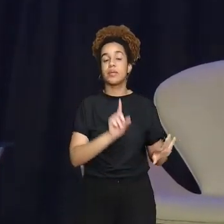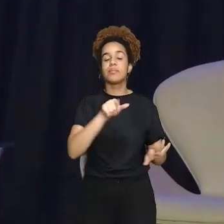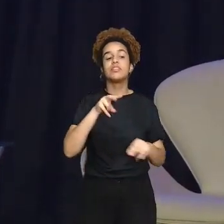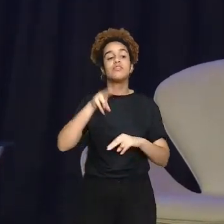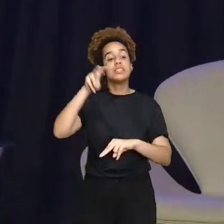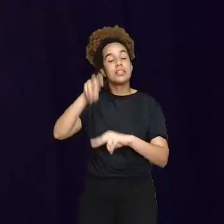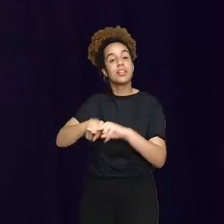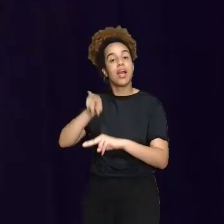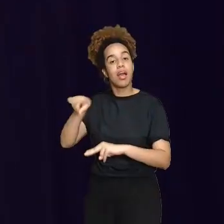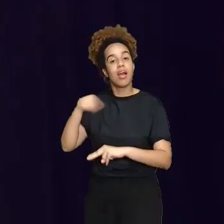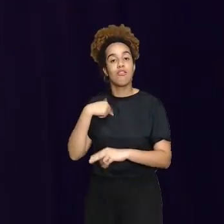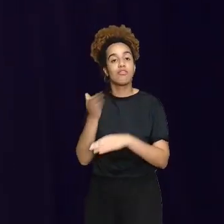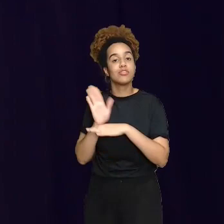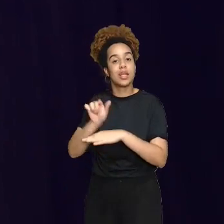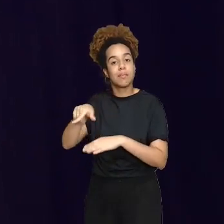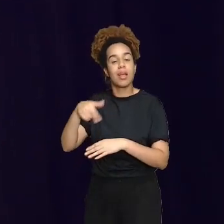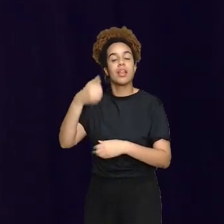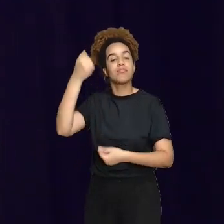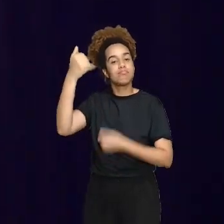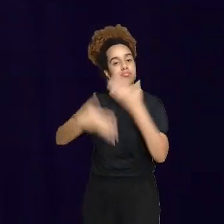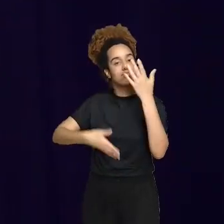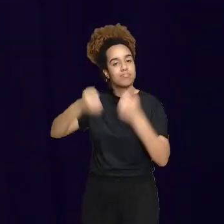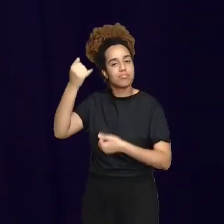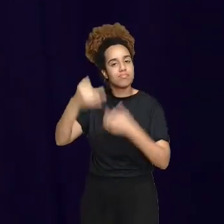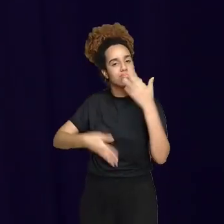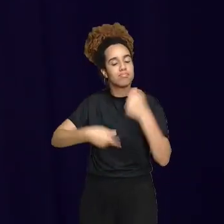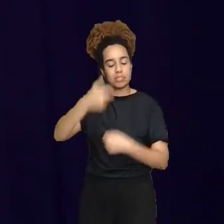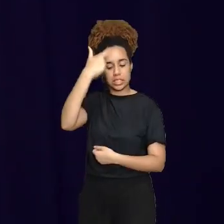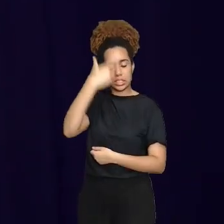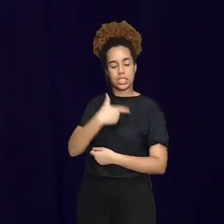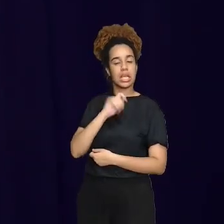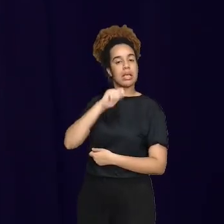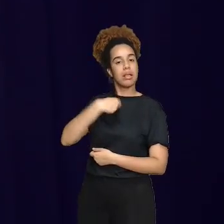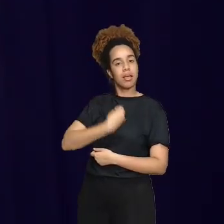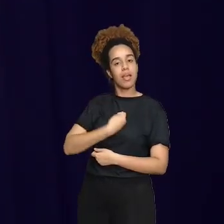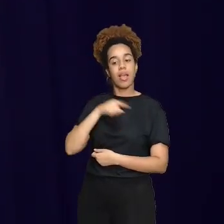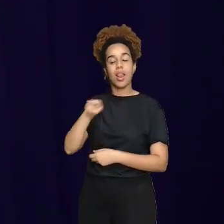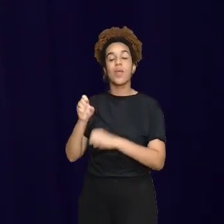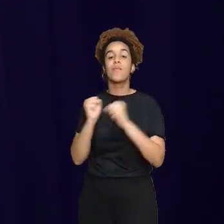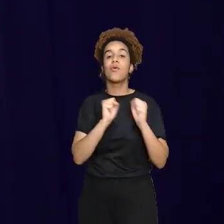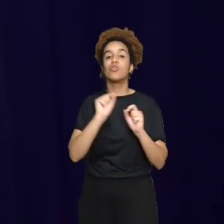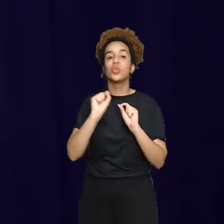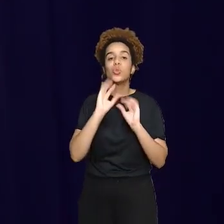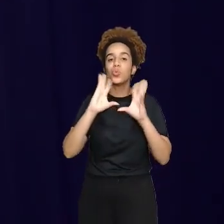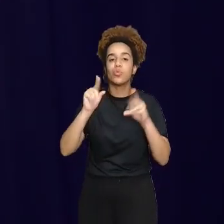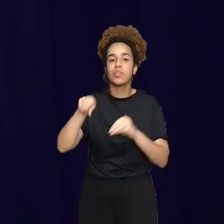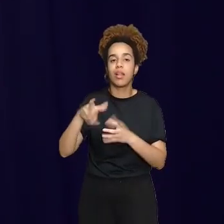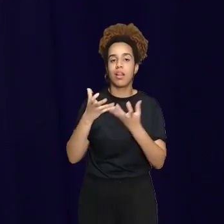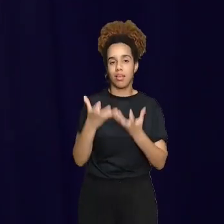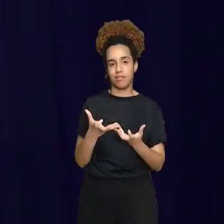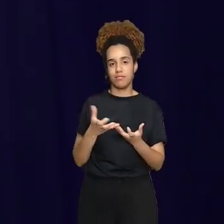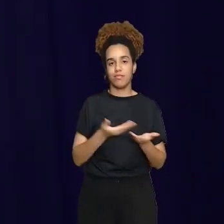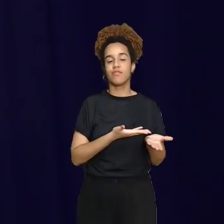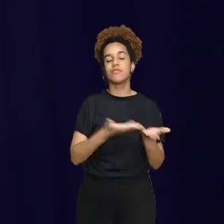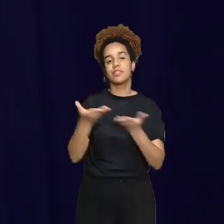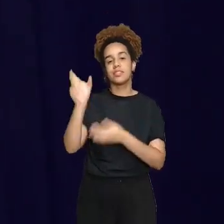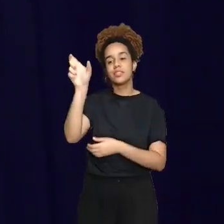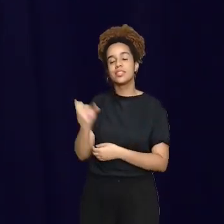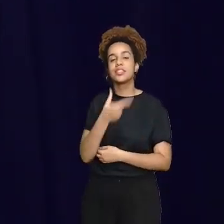tempo dele para ele falar tudo que ele é, tudo que ele pode e tudo que ele quer. Com vocês, Fausto